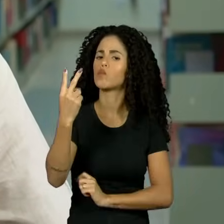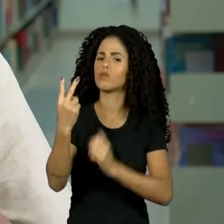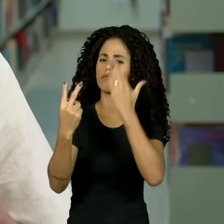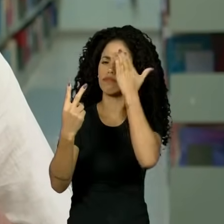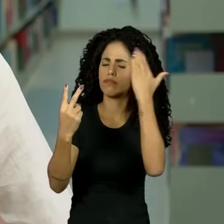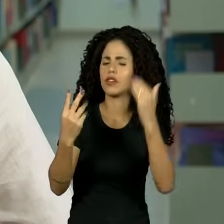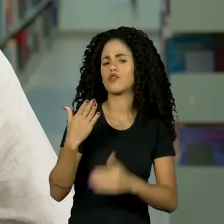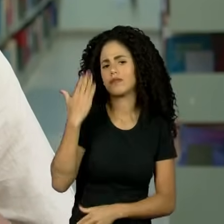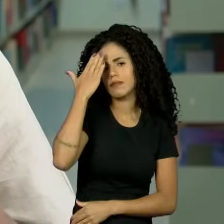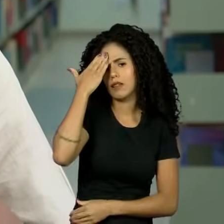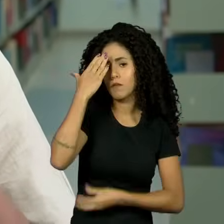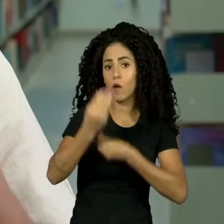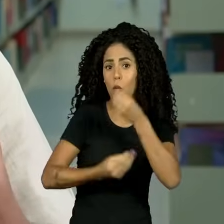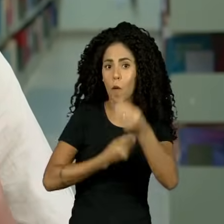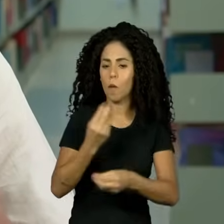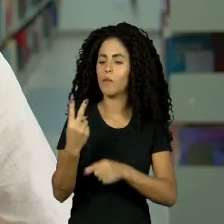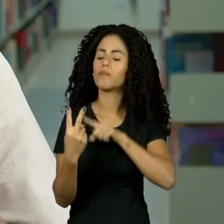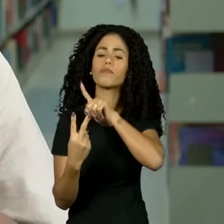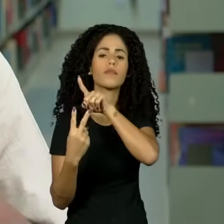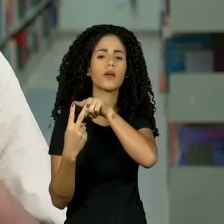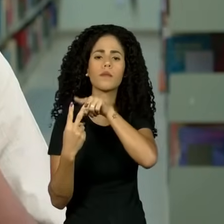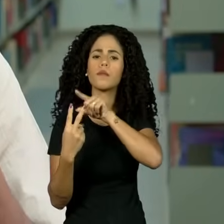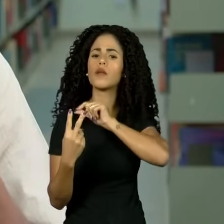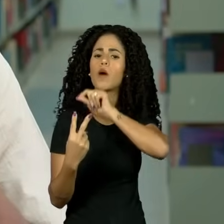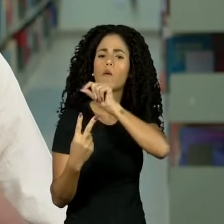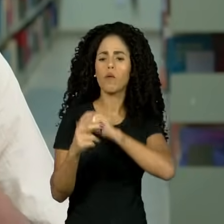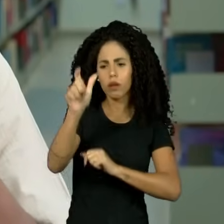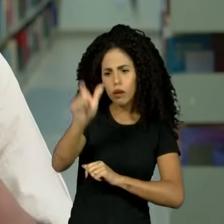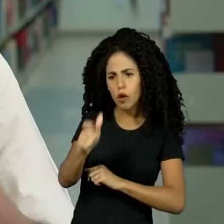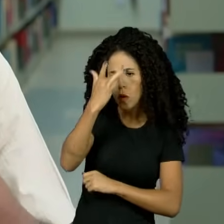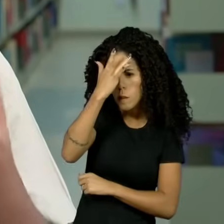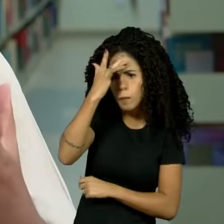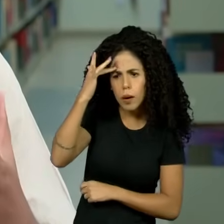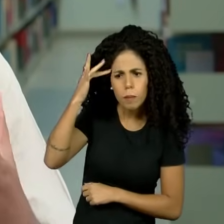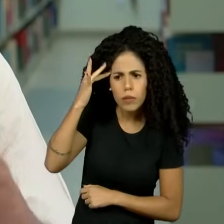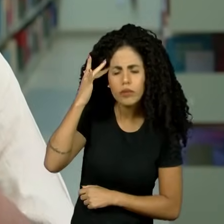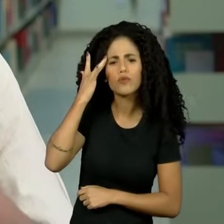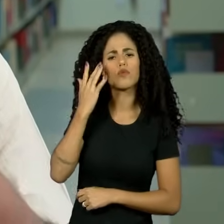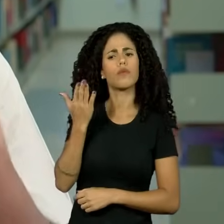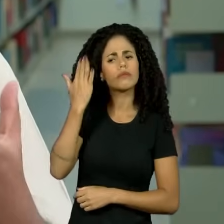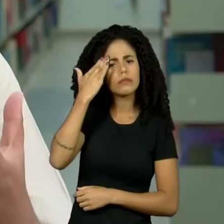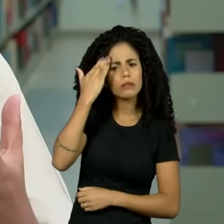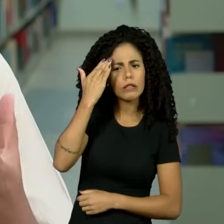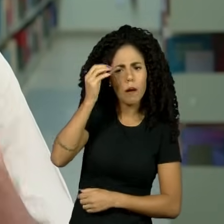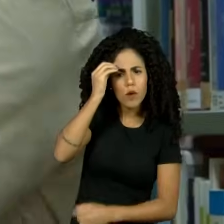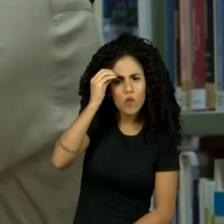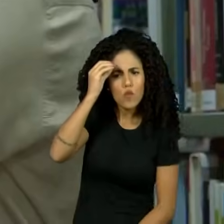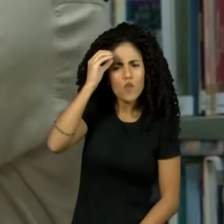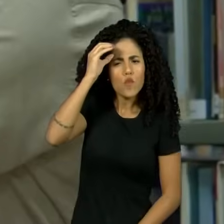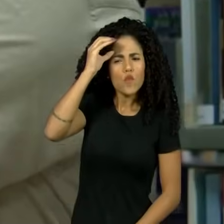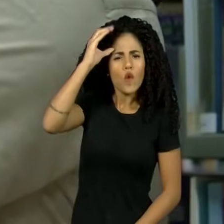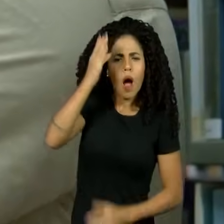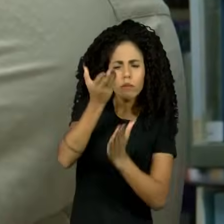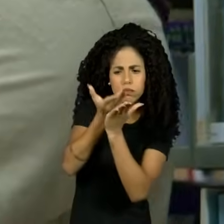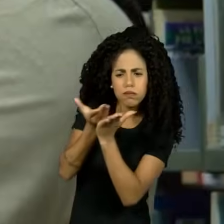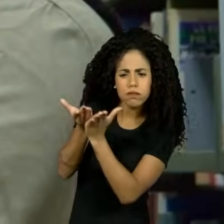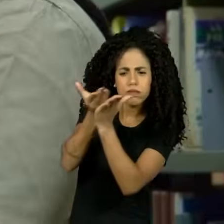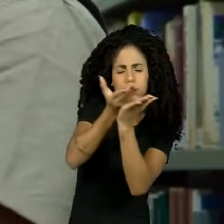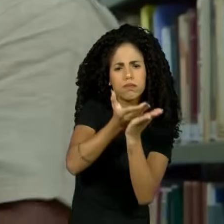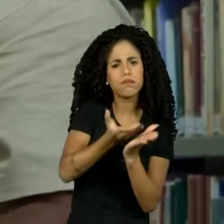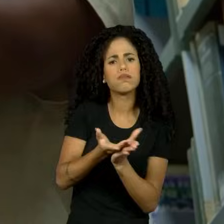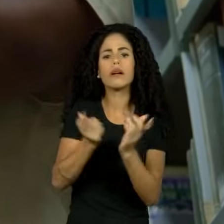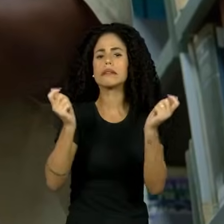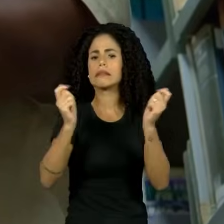A primeira é justamente a ideia de um indivíduo que, pela razão, pelos conhecimentos, é capaz de desafiar